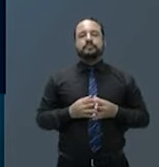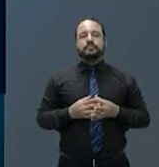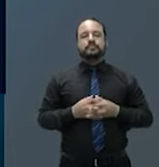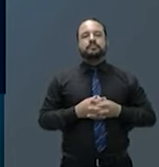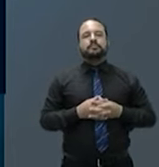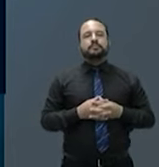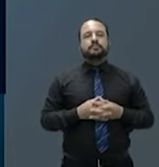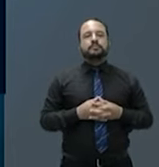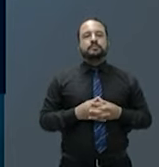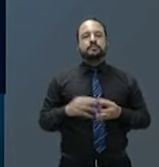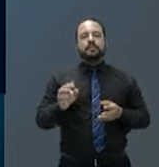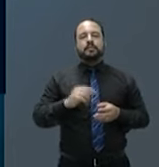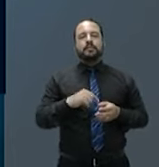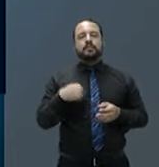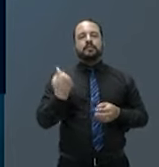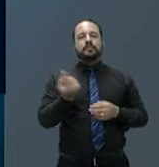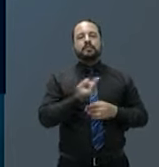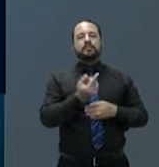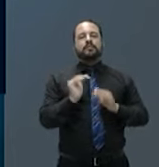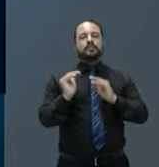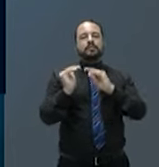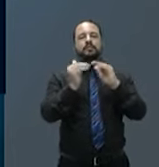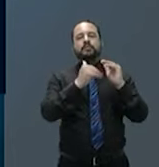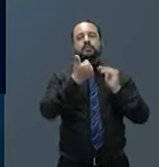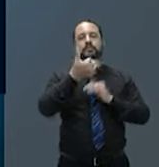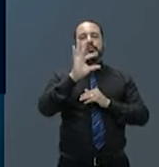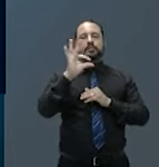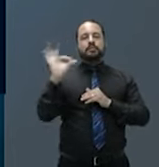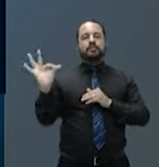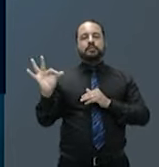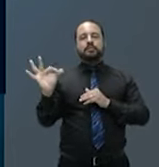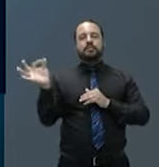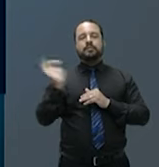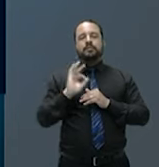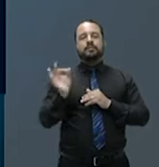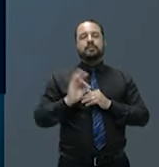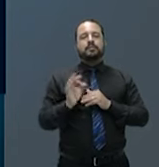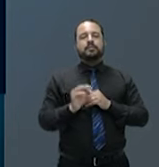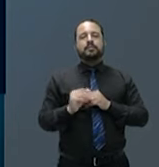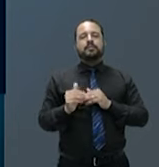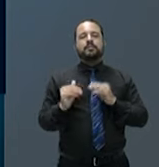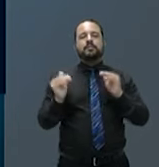Estão todos de acordo? Tente. Sim, ministra Isabel.